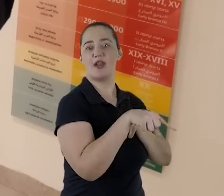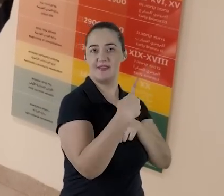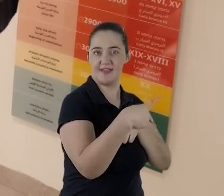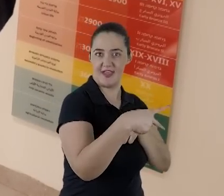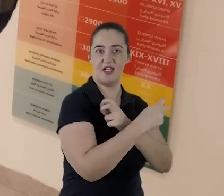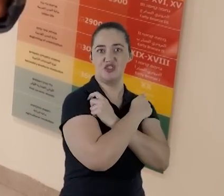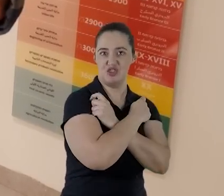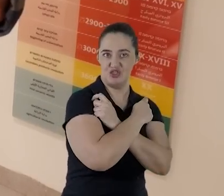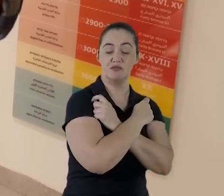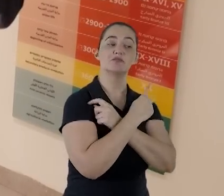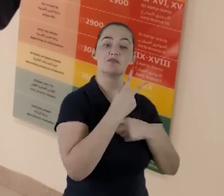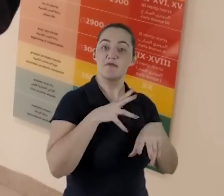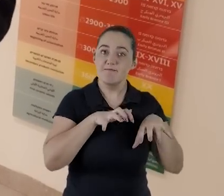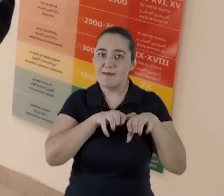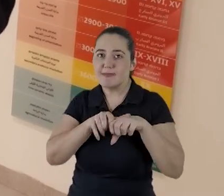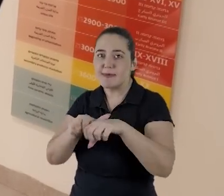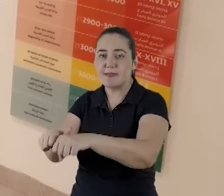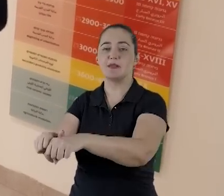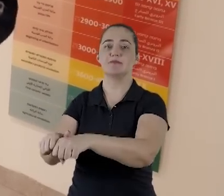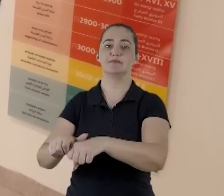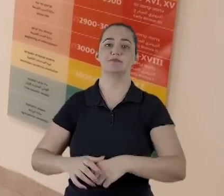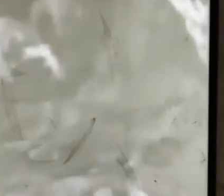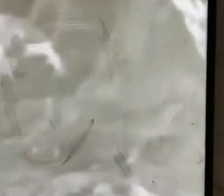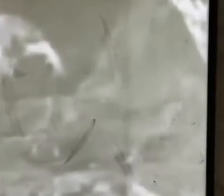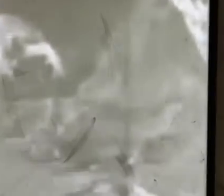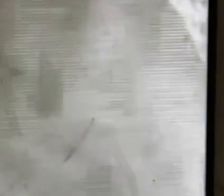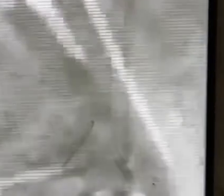é mencionada claramente ali entre os reinos que ele atacou.